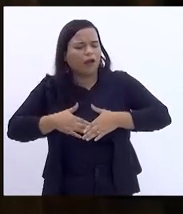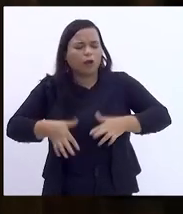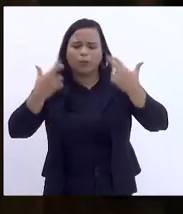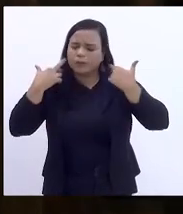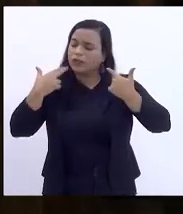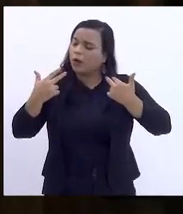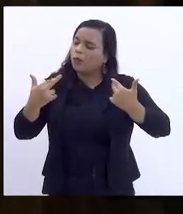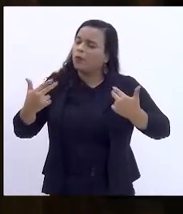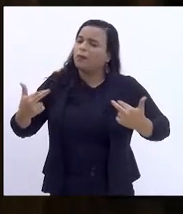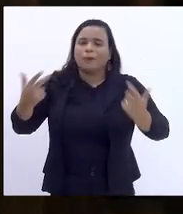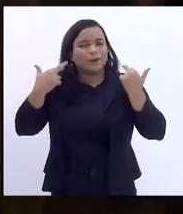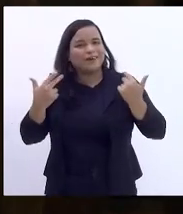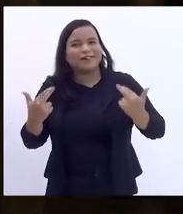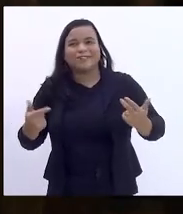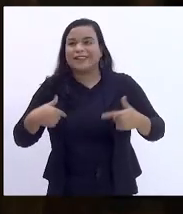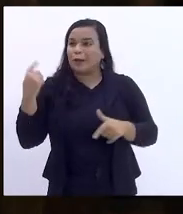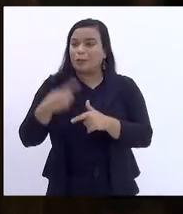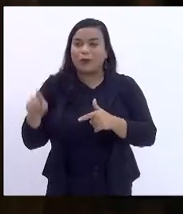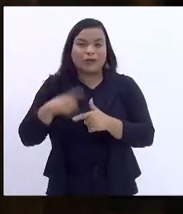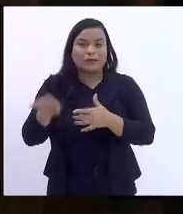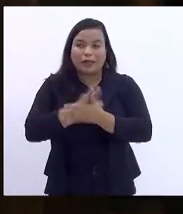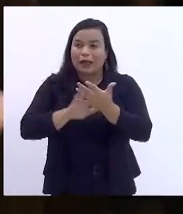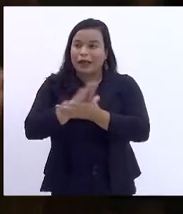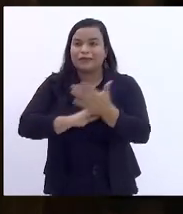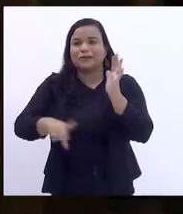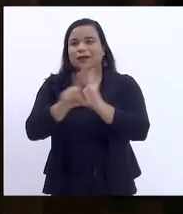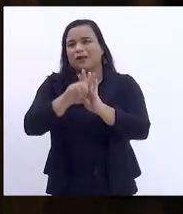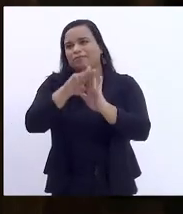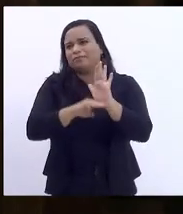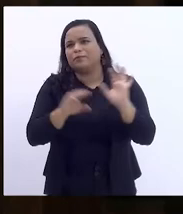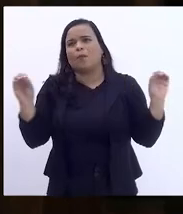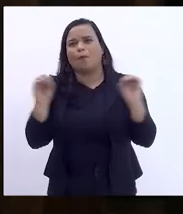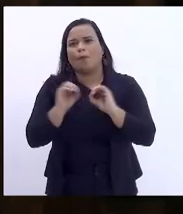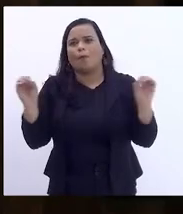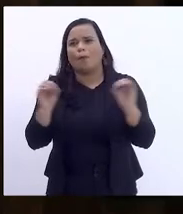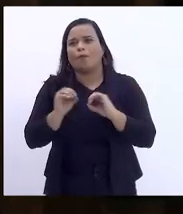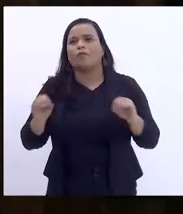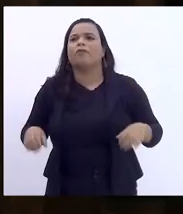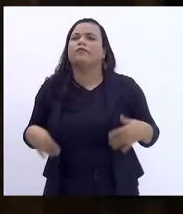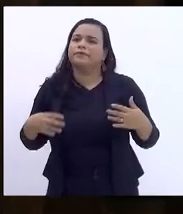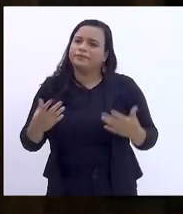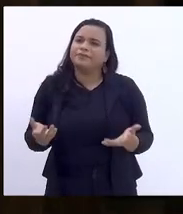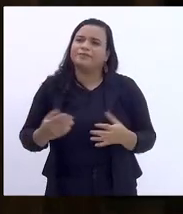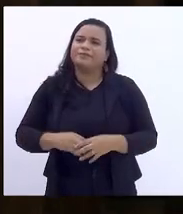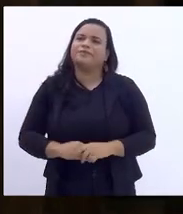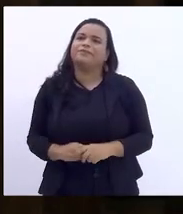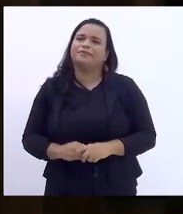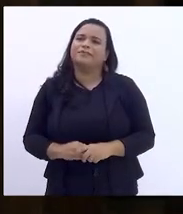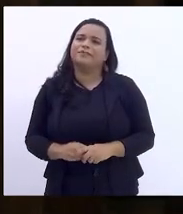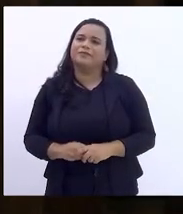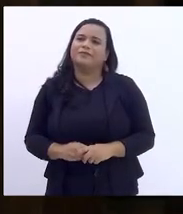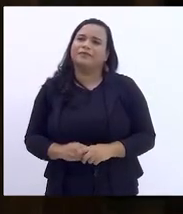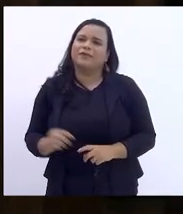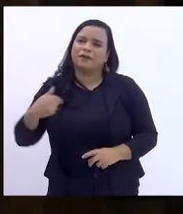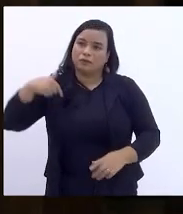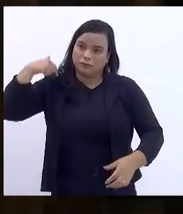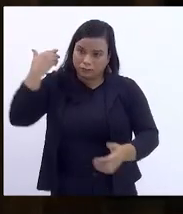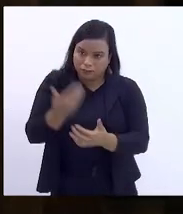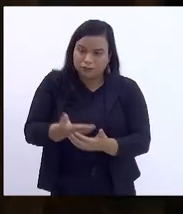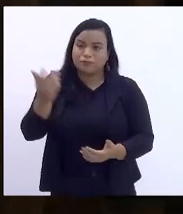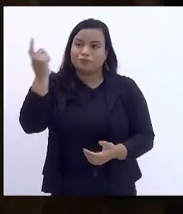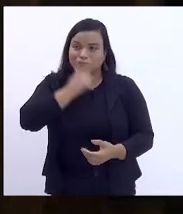aquilo que que não dá problemas com a legislação o transmissor baixo de baixo alcance e tô lado